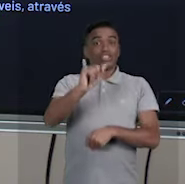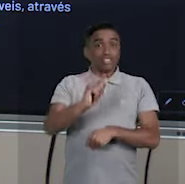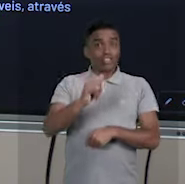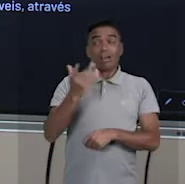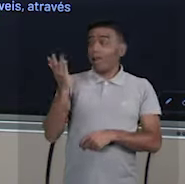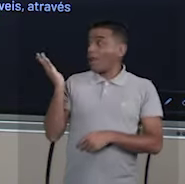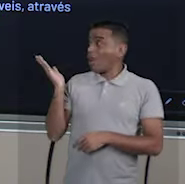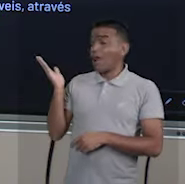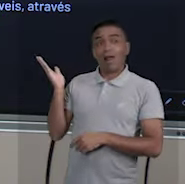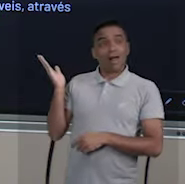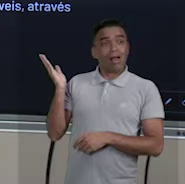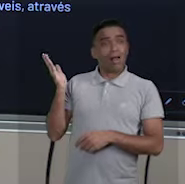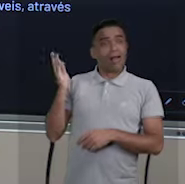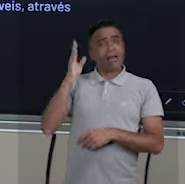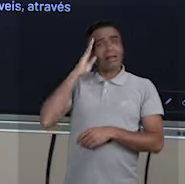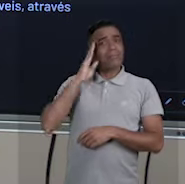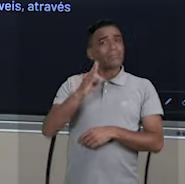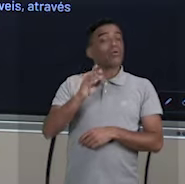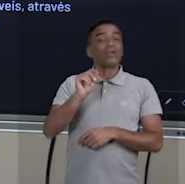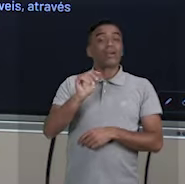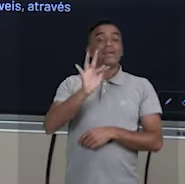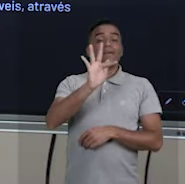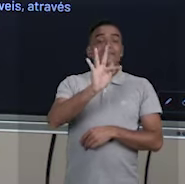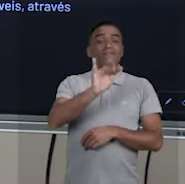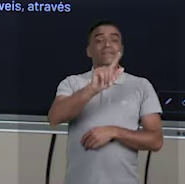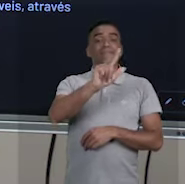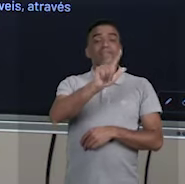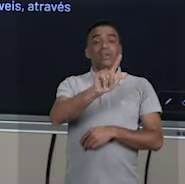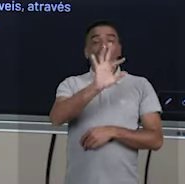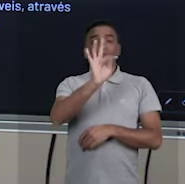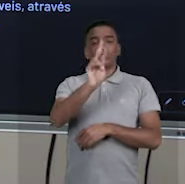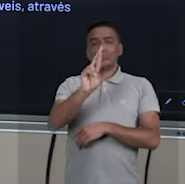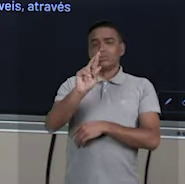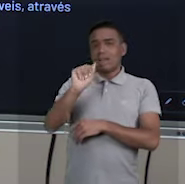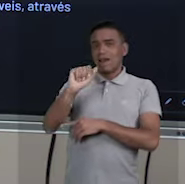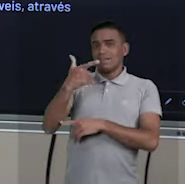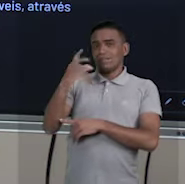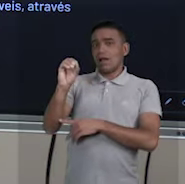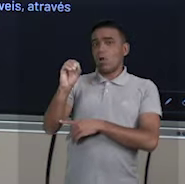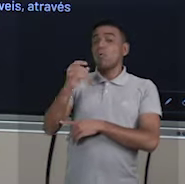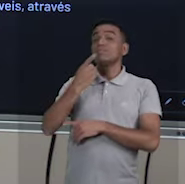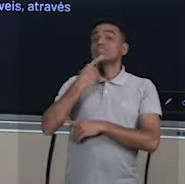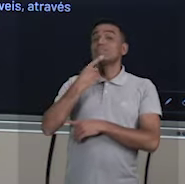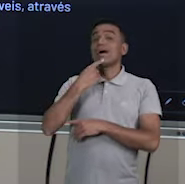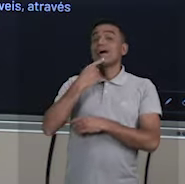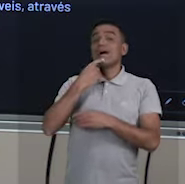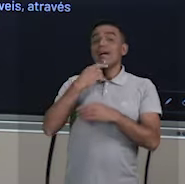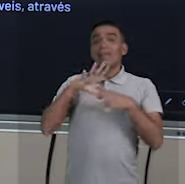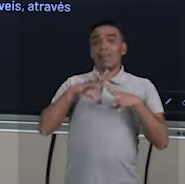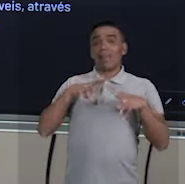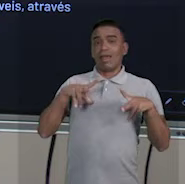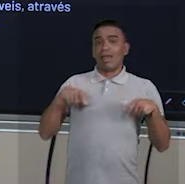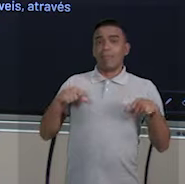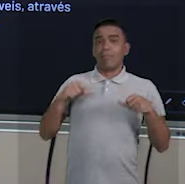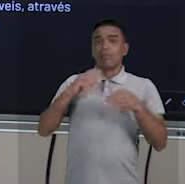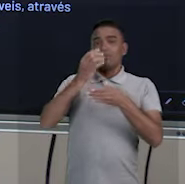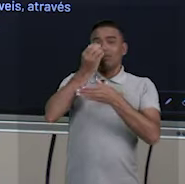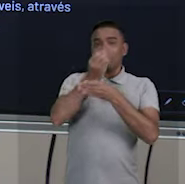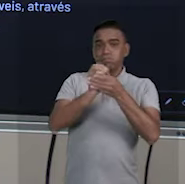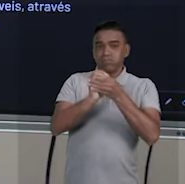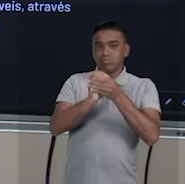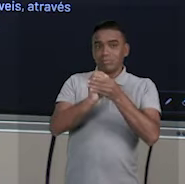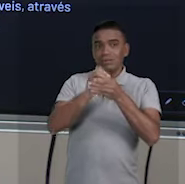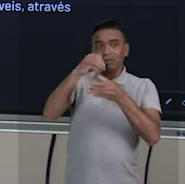primeiro aqui é a filtração, então o sangue vai ser filtrado. Porém, gente, nessa região aqui, ó,